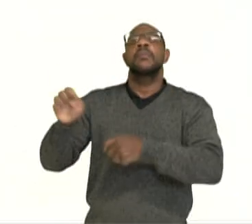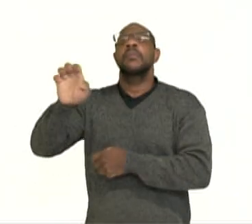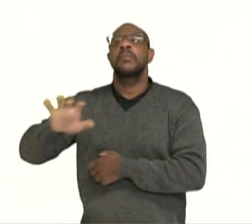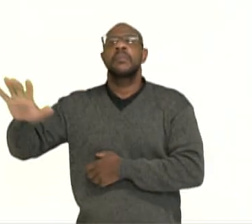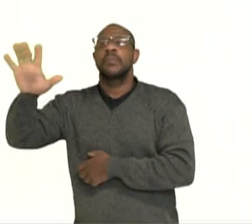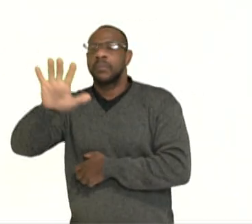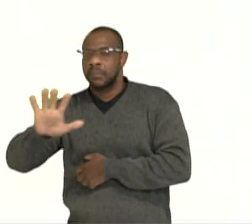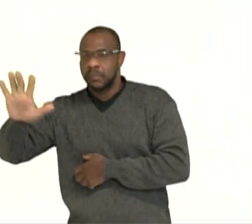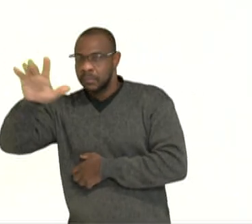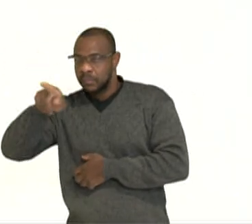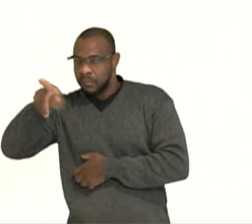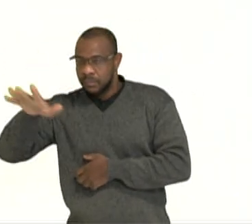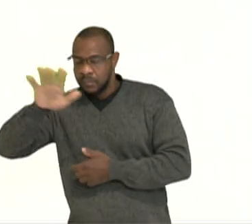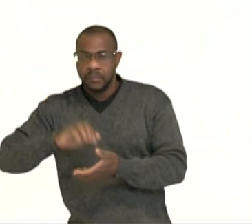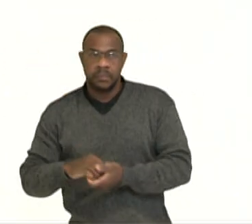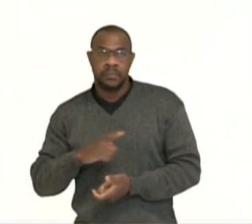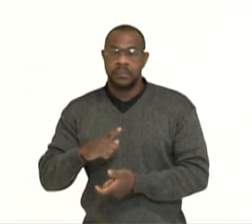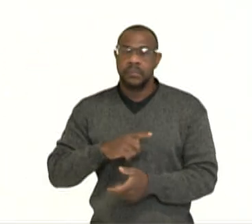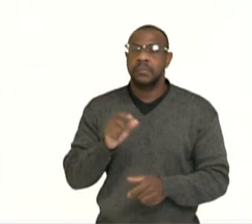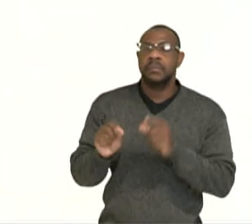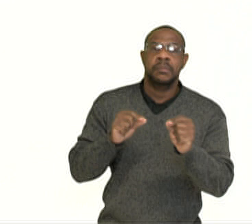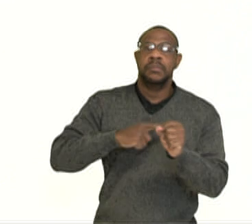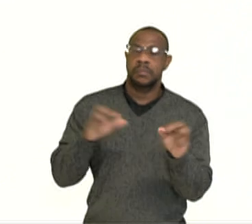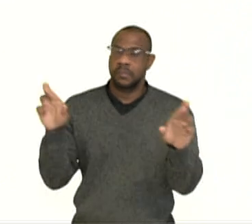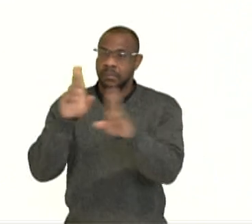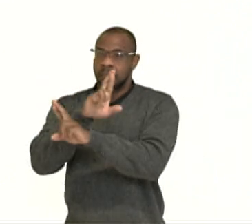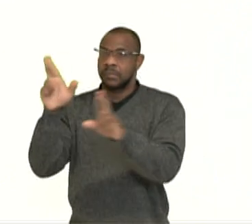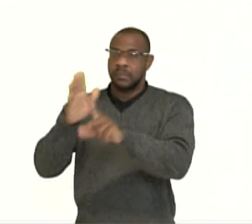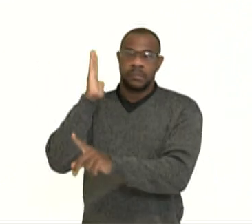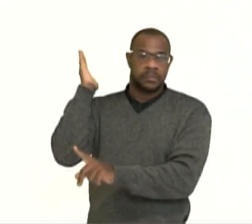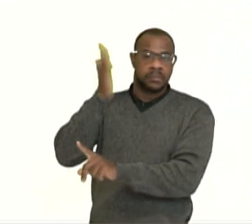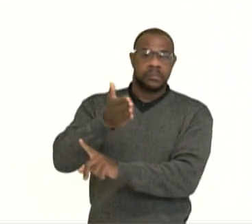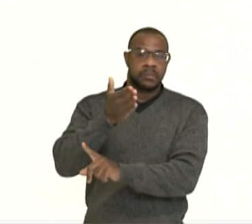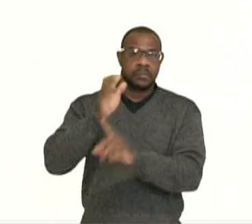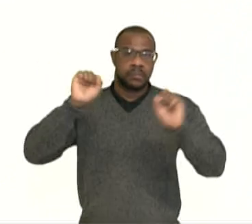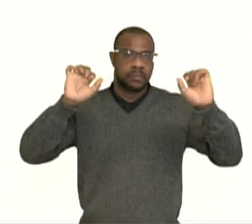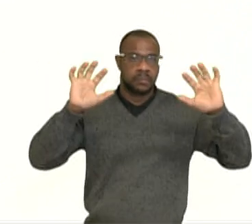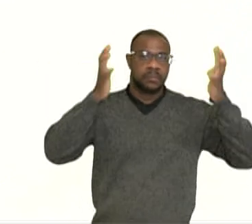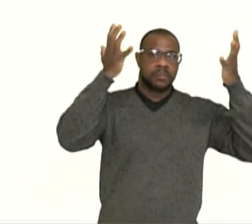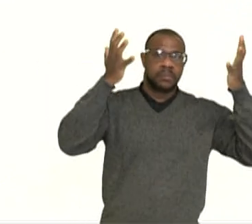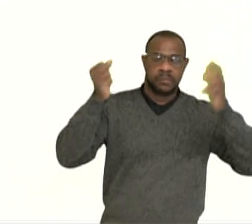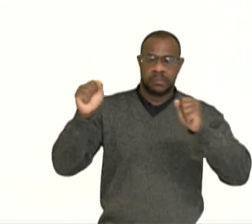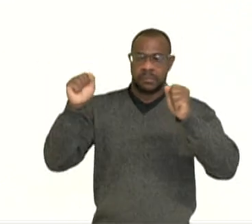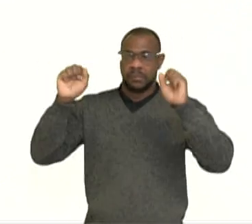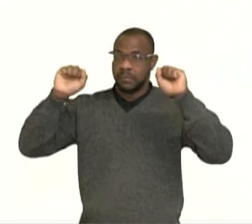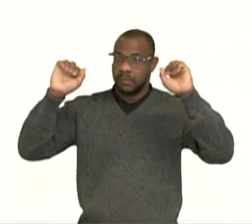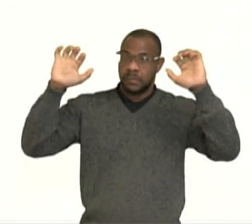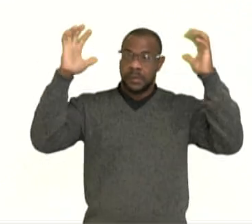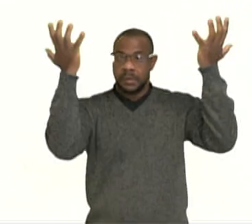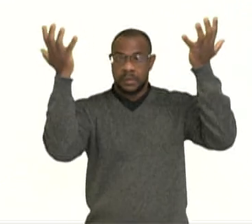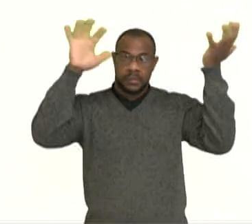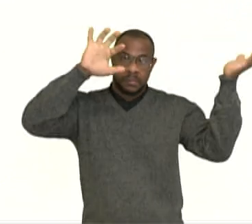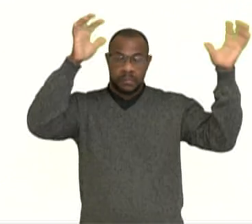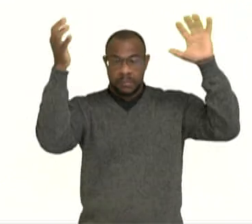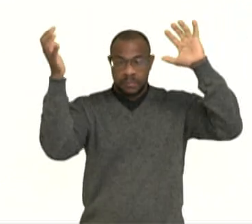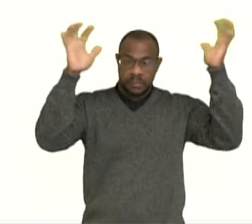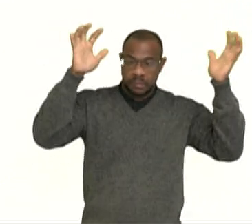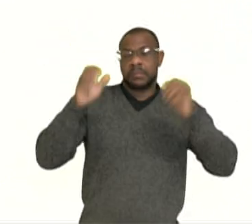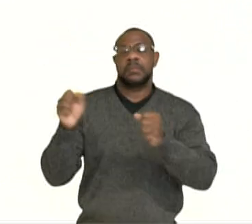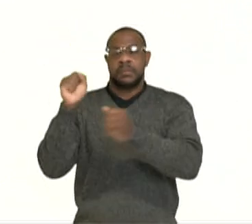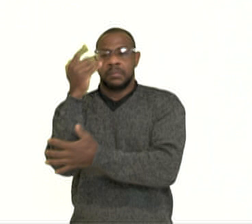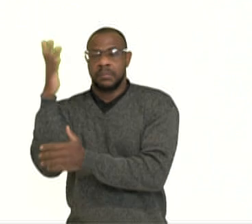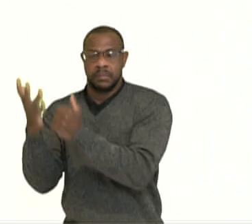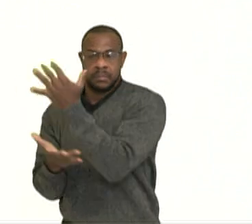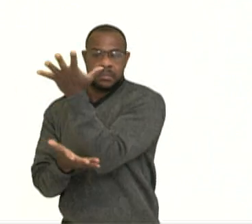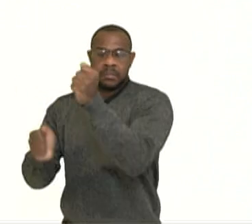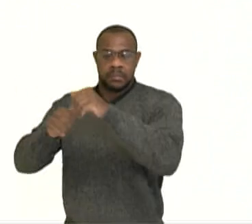importante a gente perceber que existe uma relação direta entre clima e vegetação, aonde os aspectos climáticos